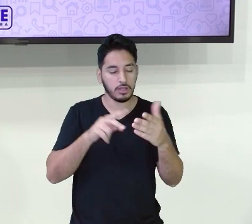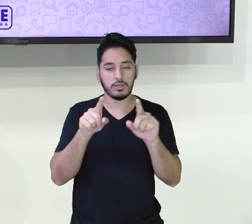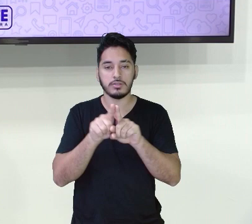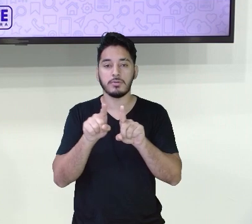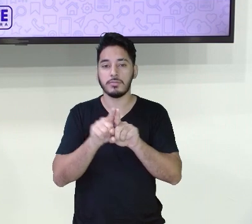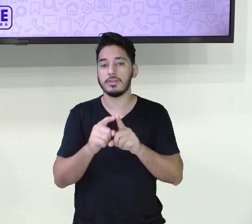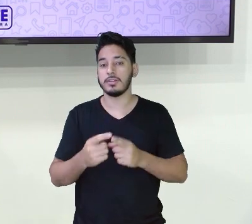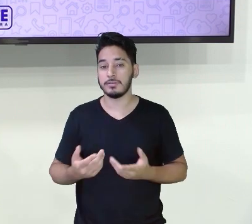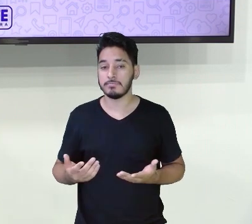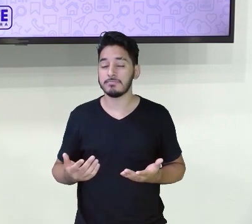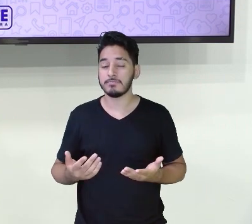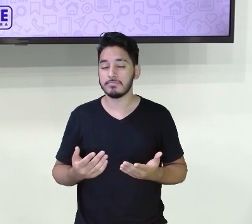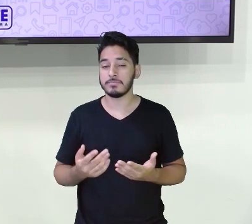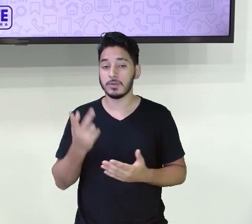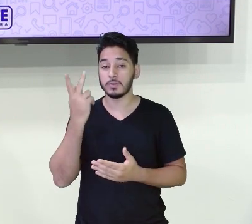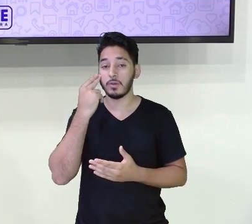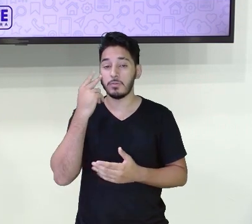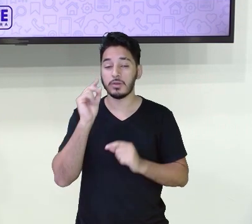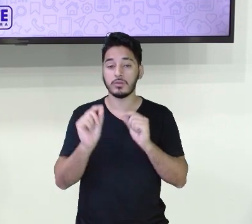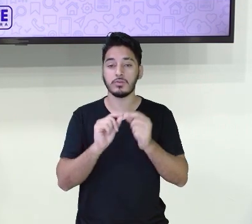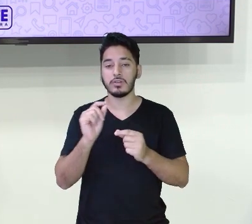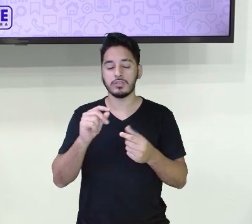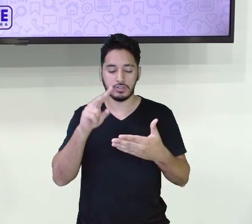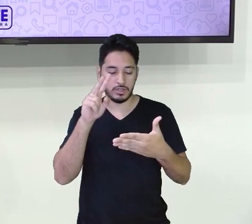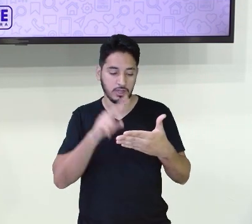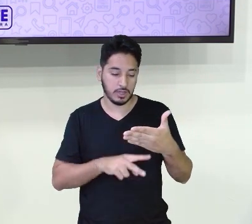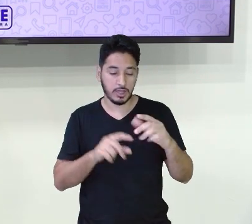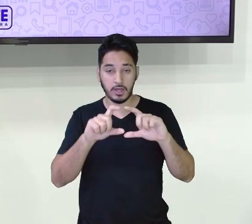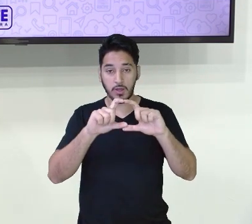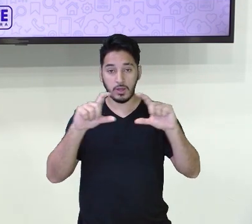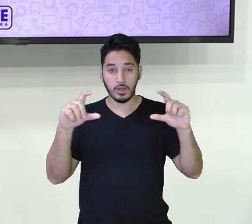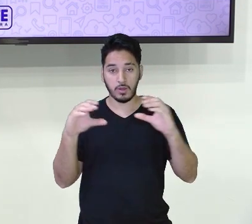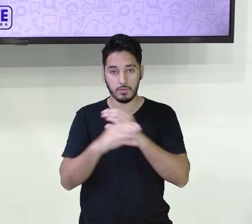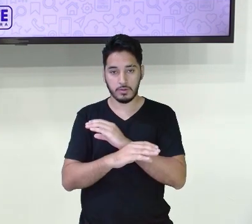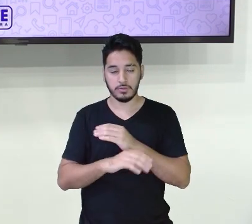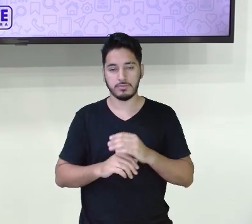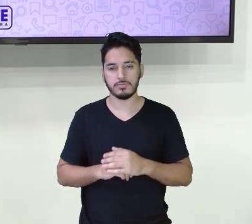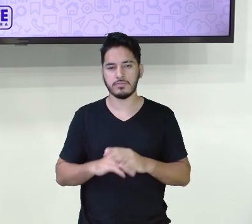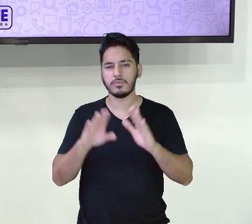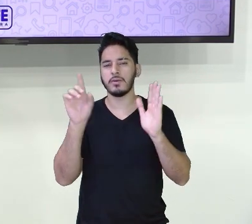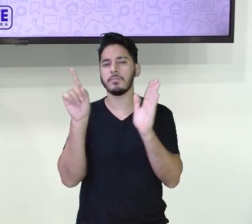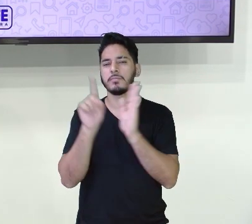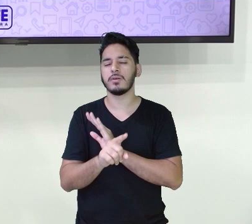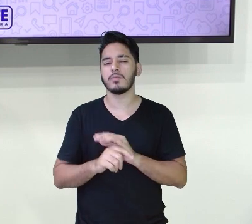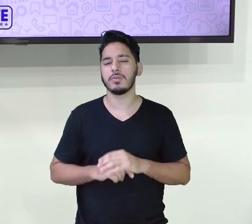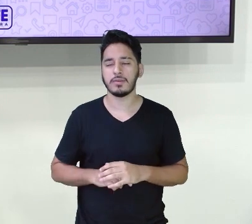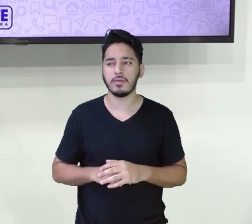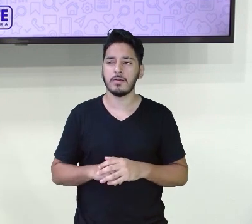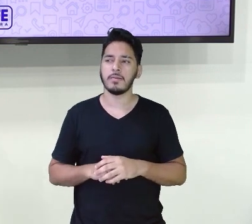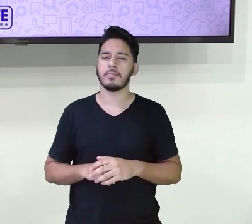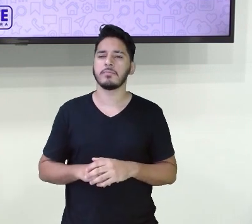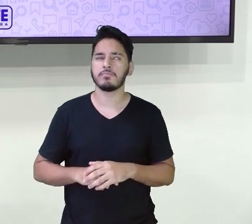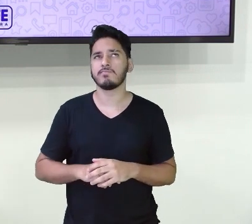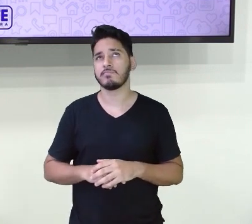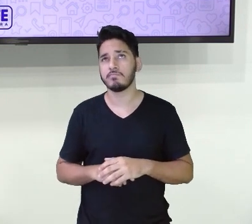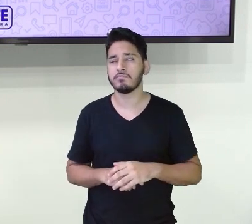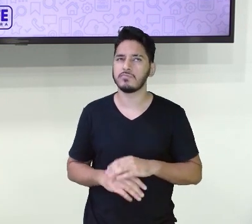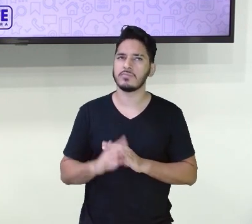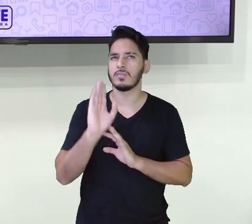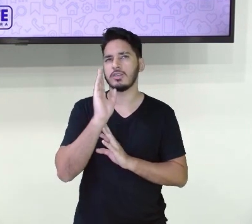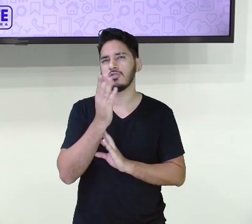ele na íntegra, que na maioria das vezes a gente coloca trechos, né? Agora a pergunta é, vocês já falaram